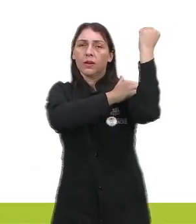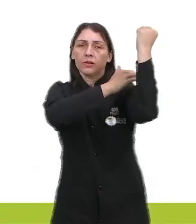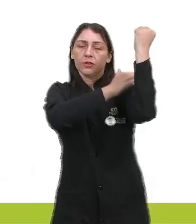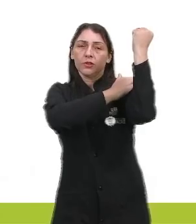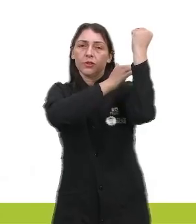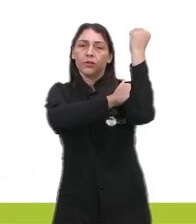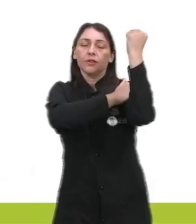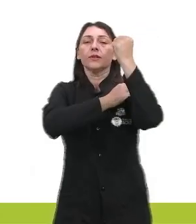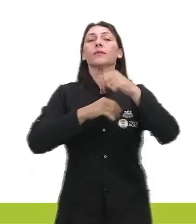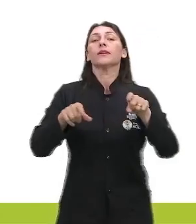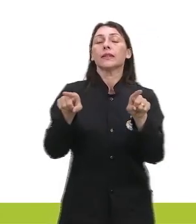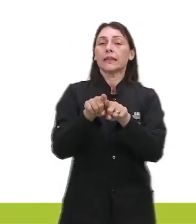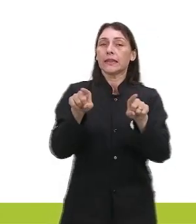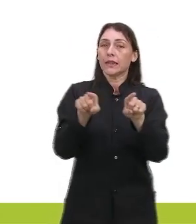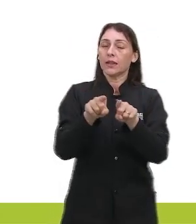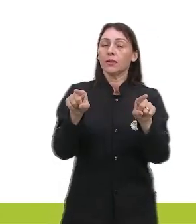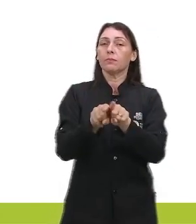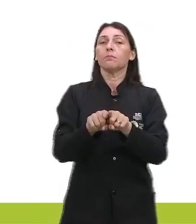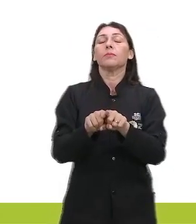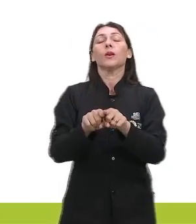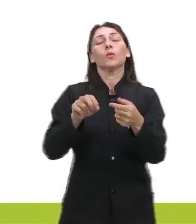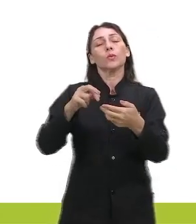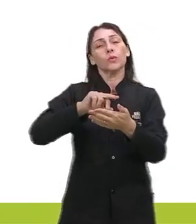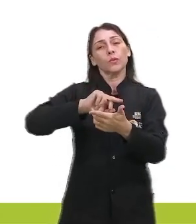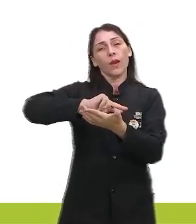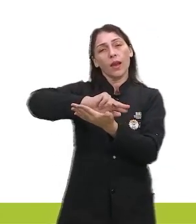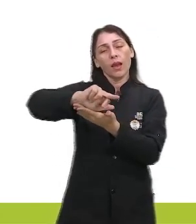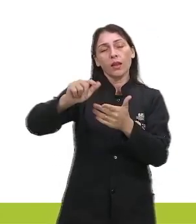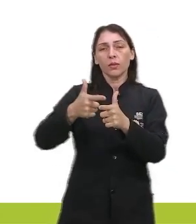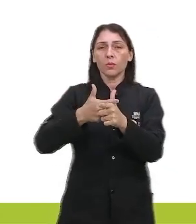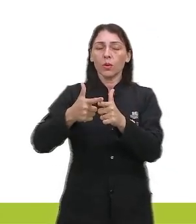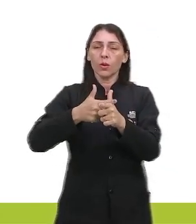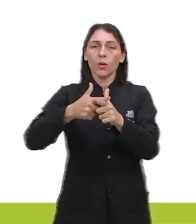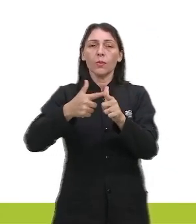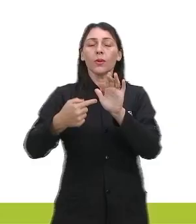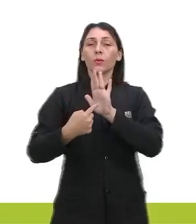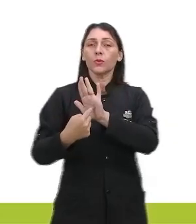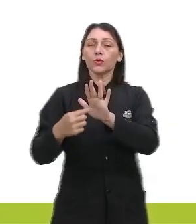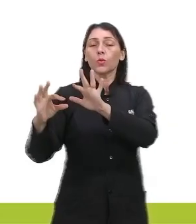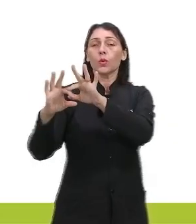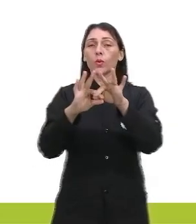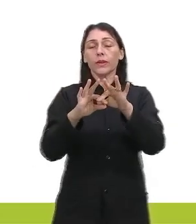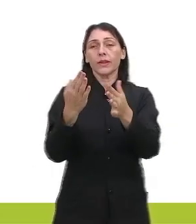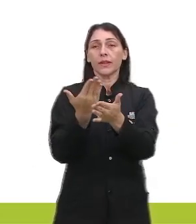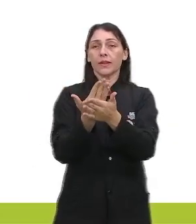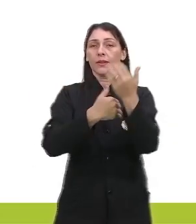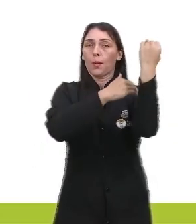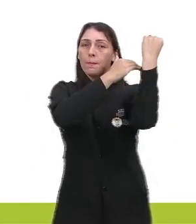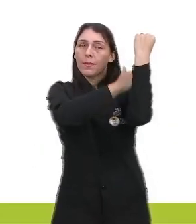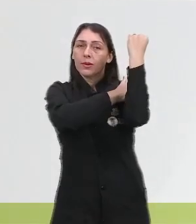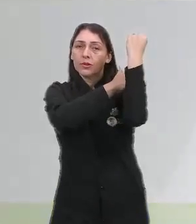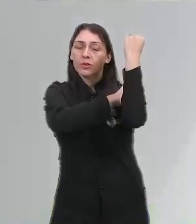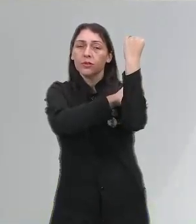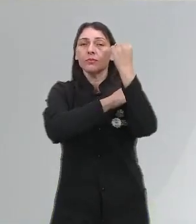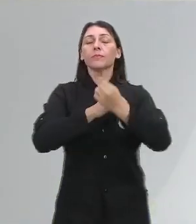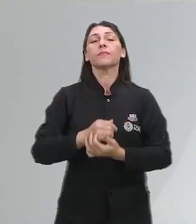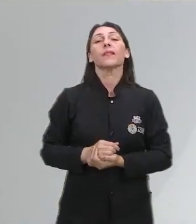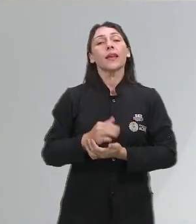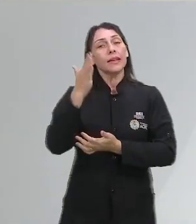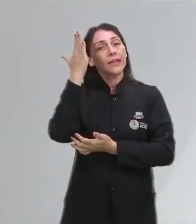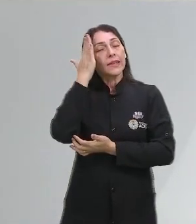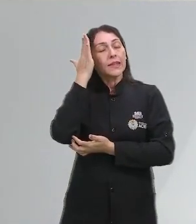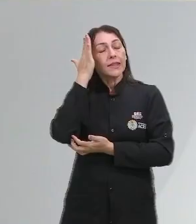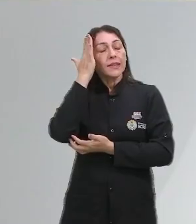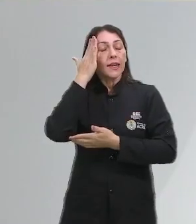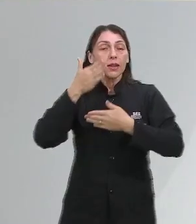porque dentre os diversos problemas, o que a gente vai abordar inicialmente no contexto dessa aula é o machismo. Então a gente entende que a